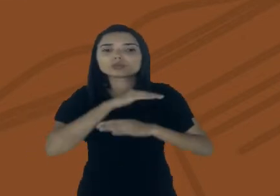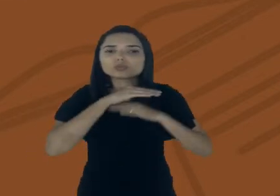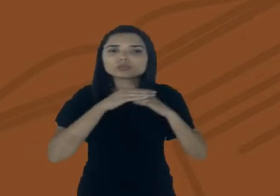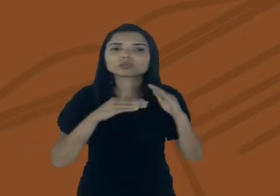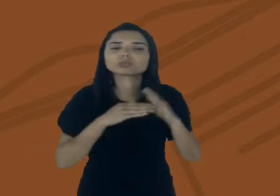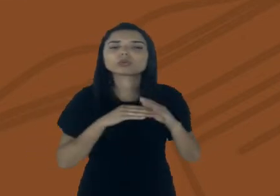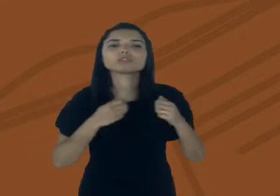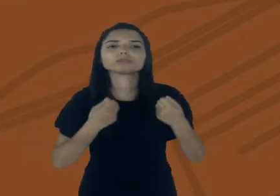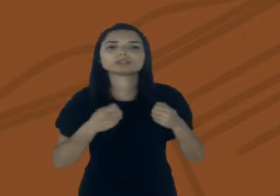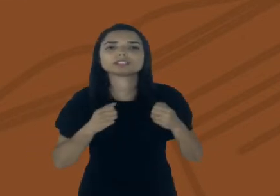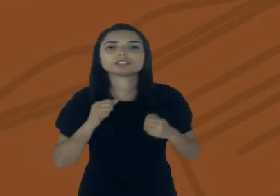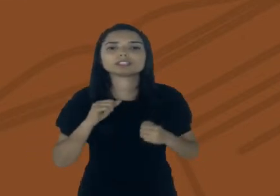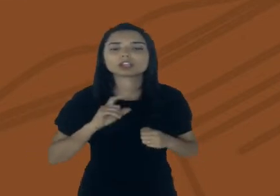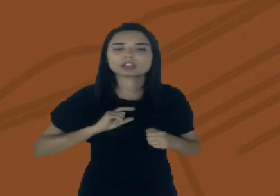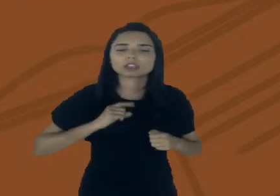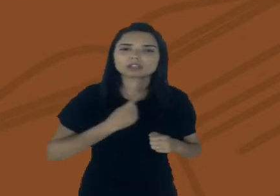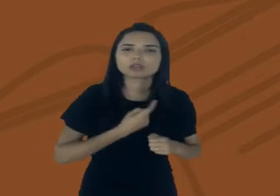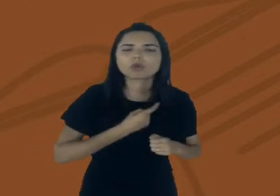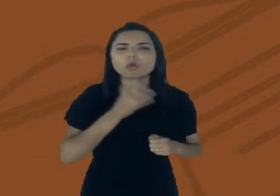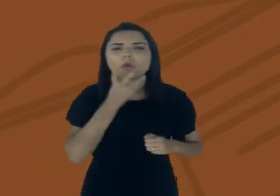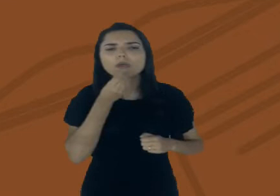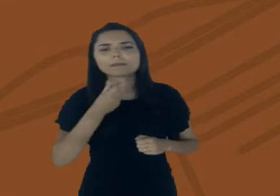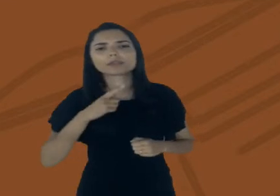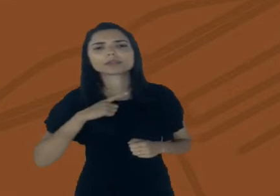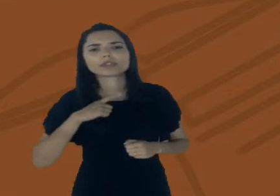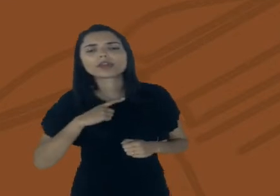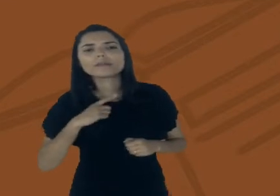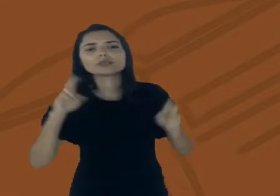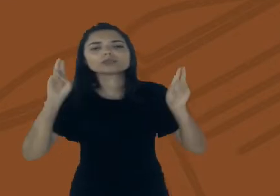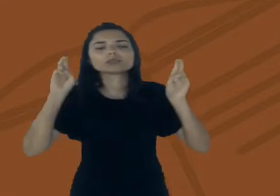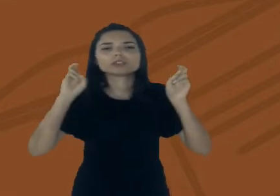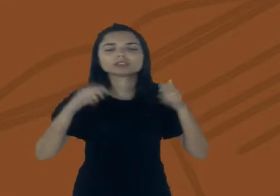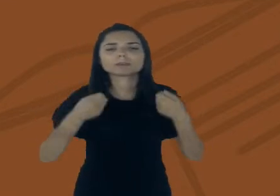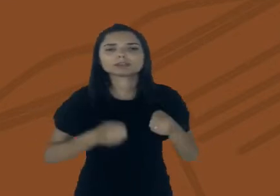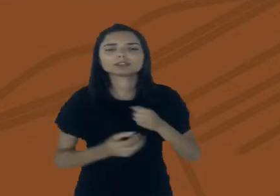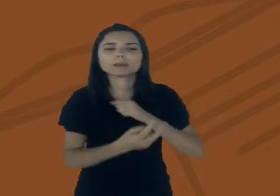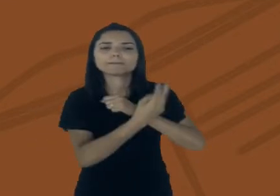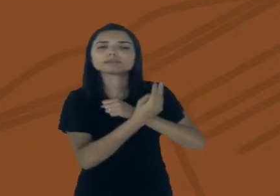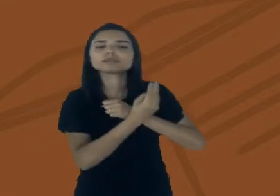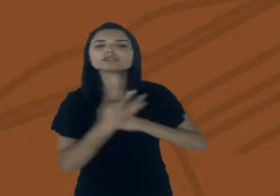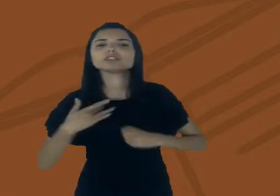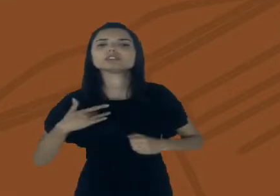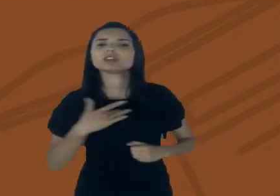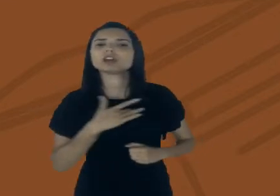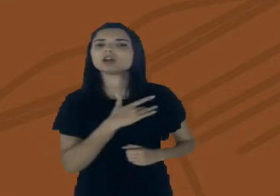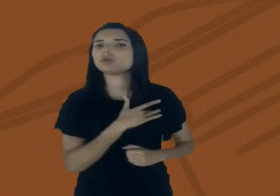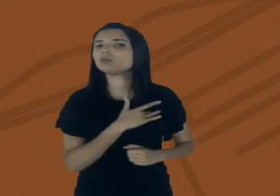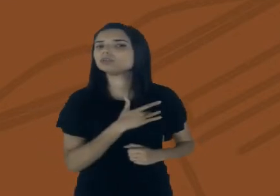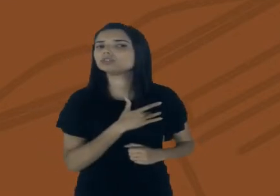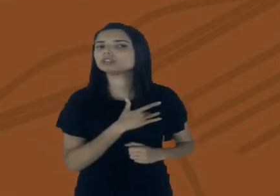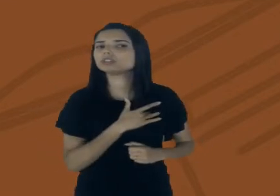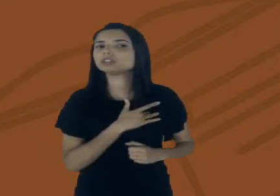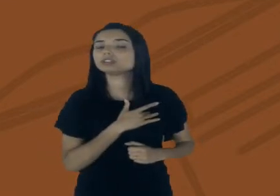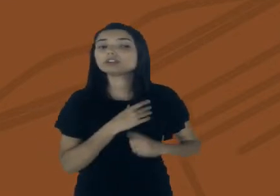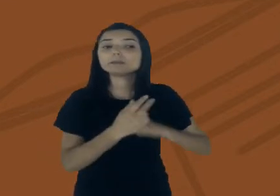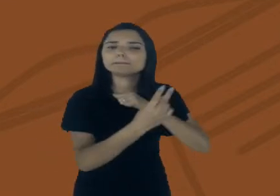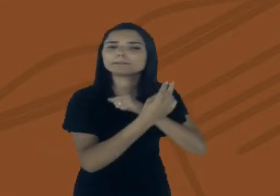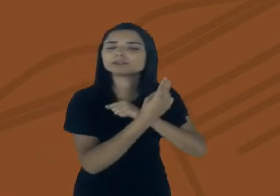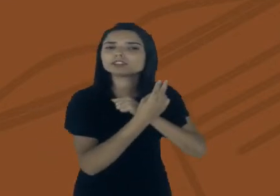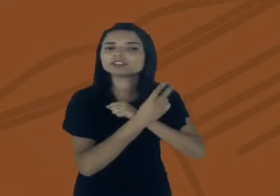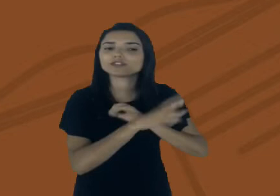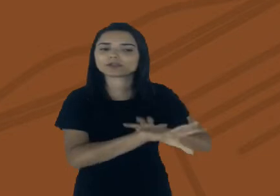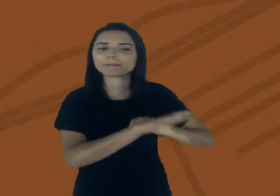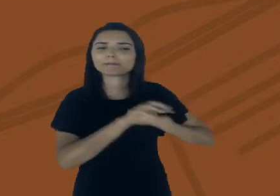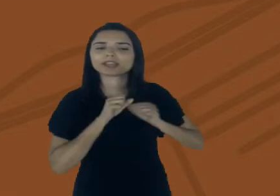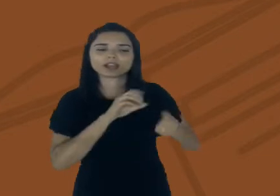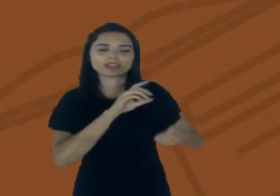realmente a gente já tem conhecimento sobre isso e a gente sabe que tem que estar se cuidando, então a gente não vai adquirir esse tipo de doença. Mas se a